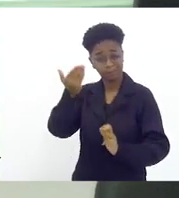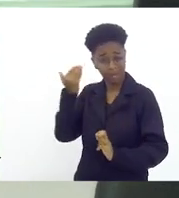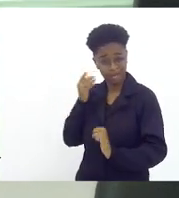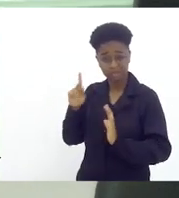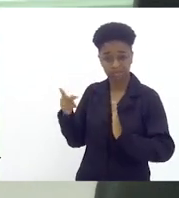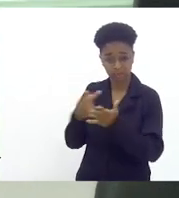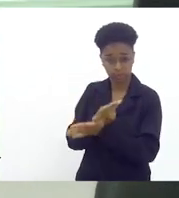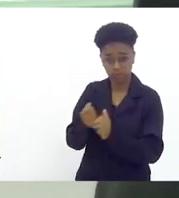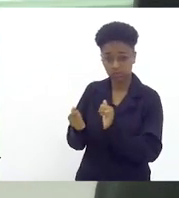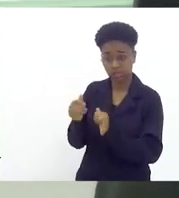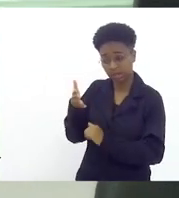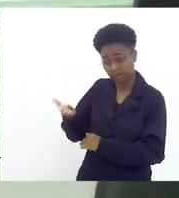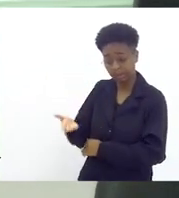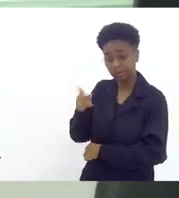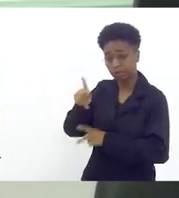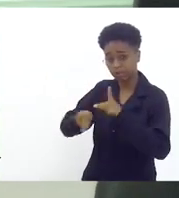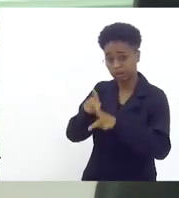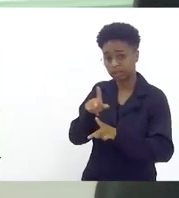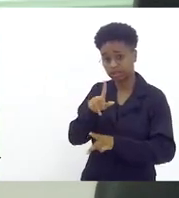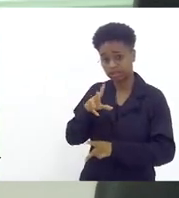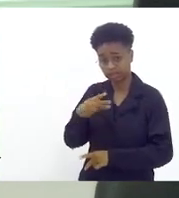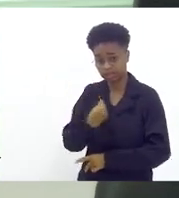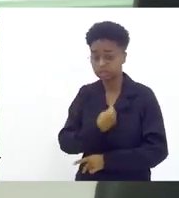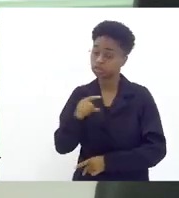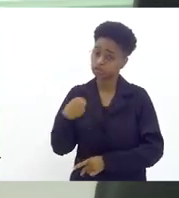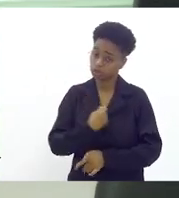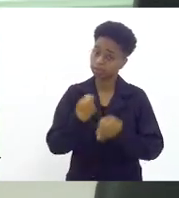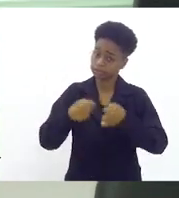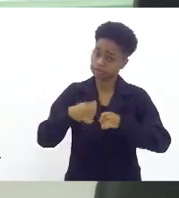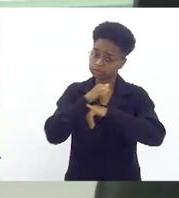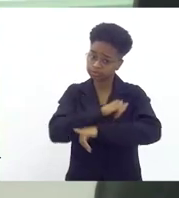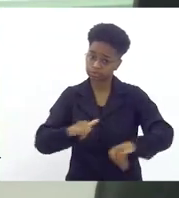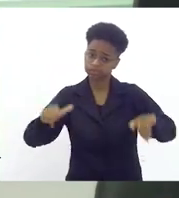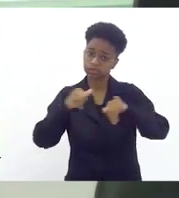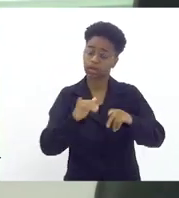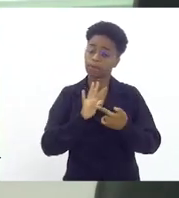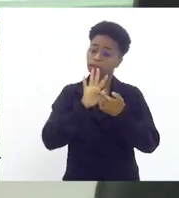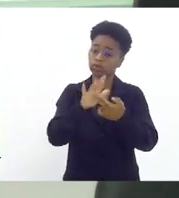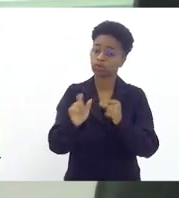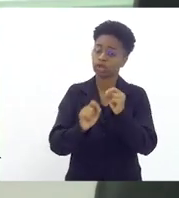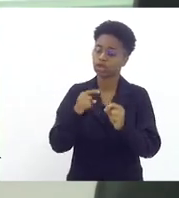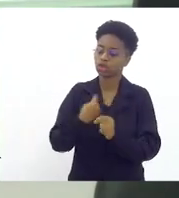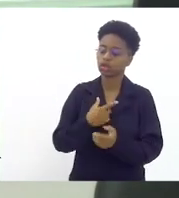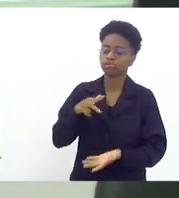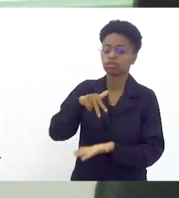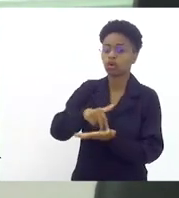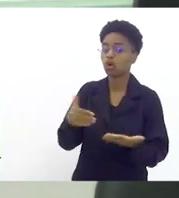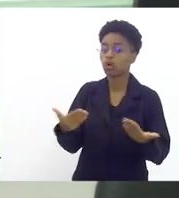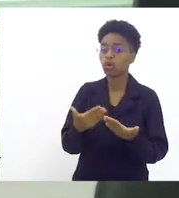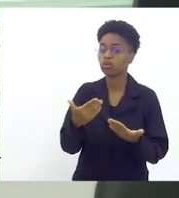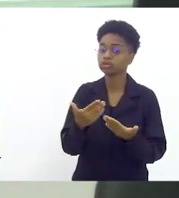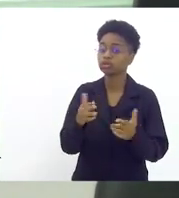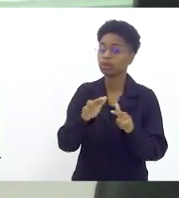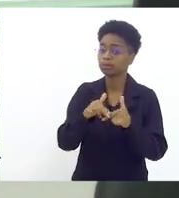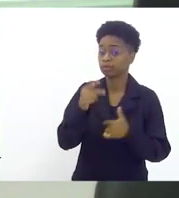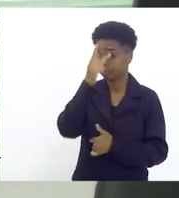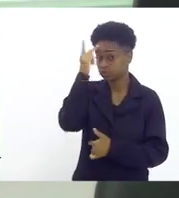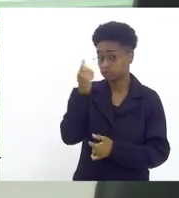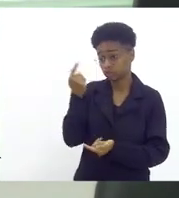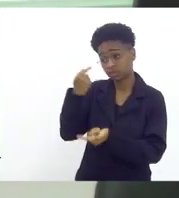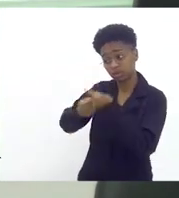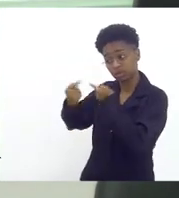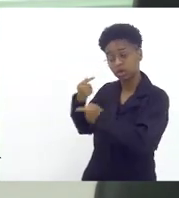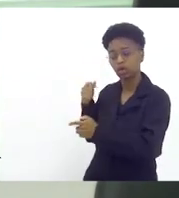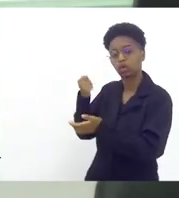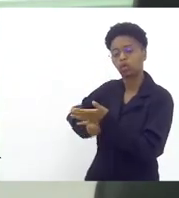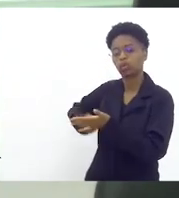da nossa população trans, travesti, né, a gente precisa exaltar para mostrar que a gente chegou aqui hoje, nesse presente, por conta das que lutaram, né, lá